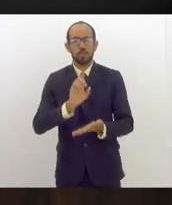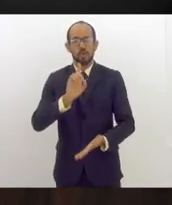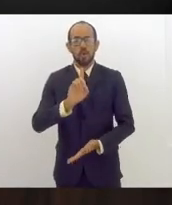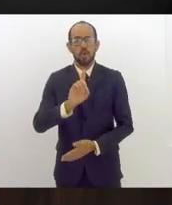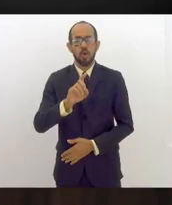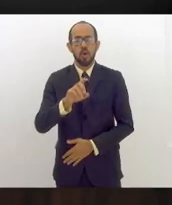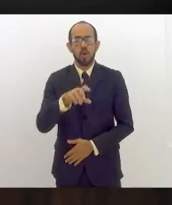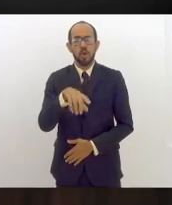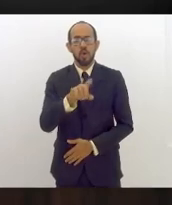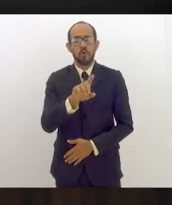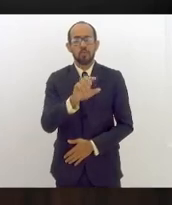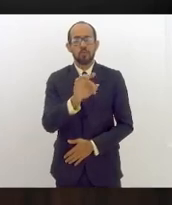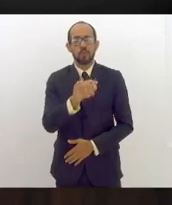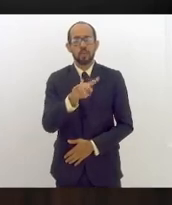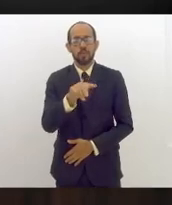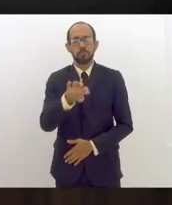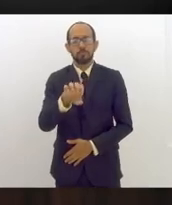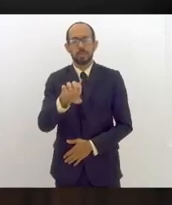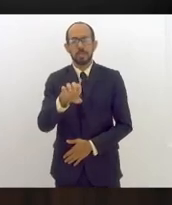horário vitalício da OAB